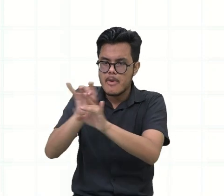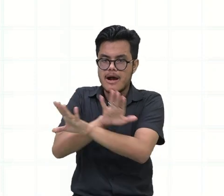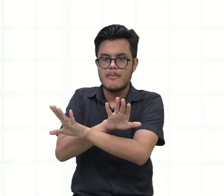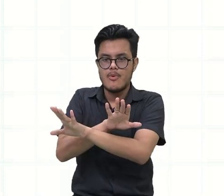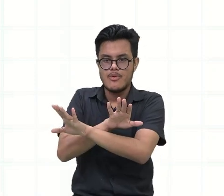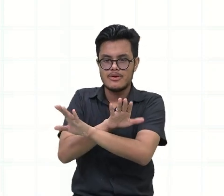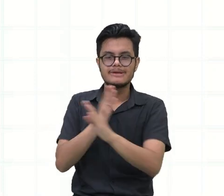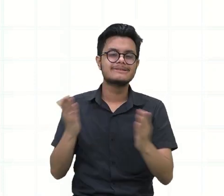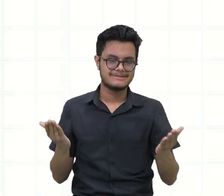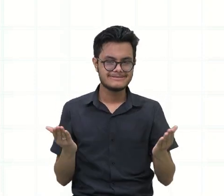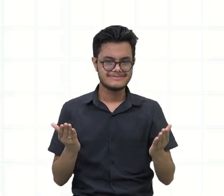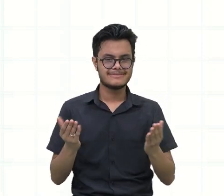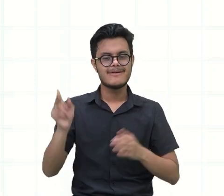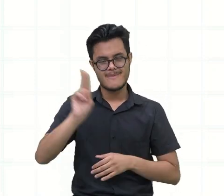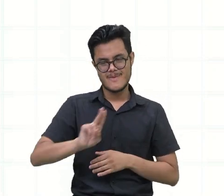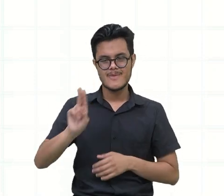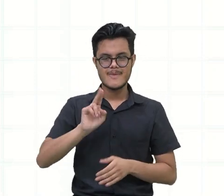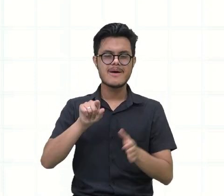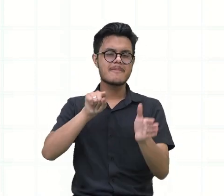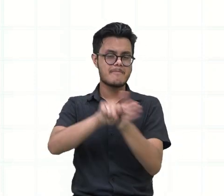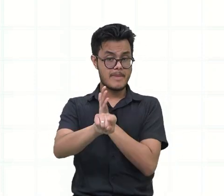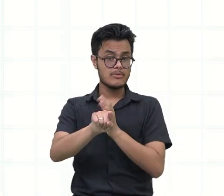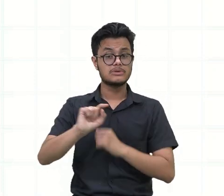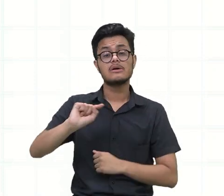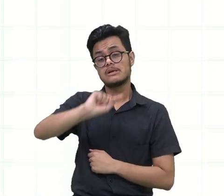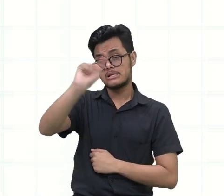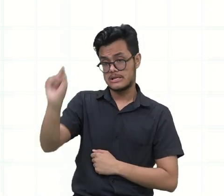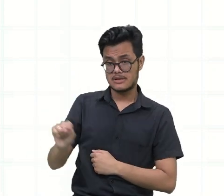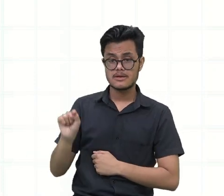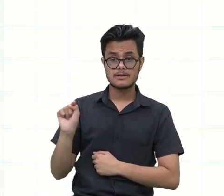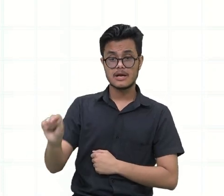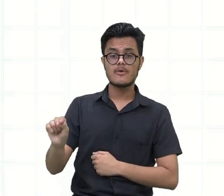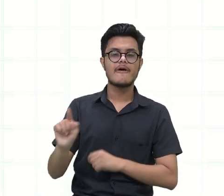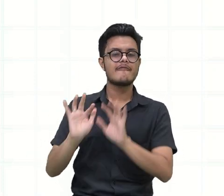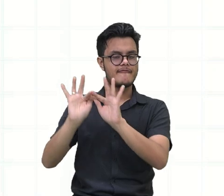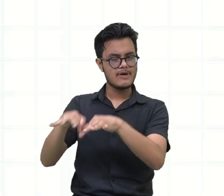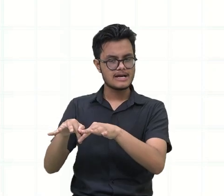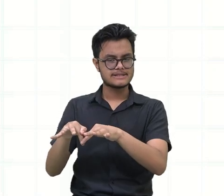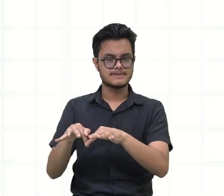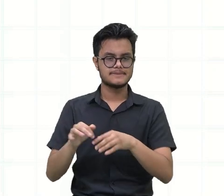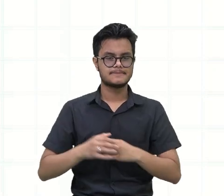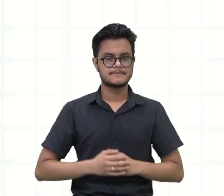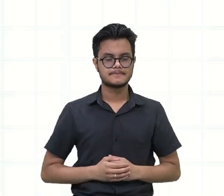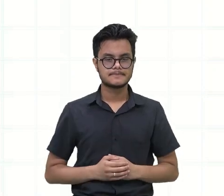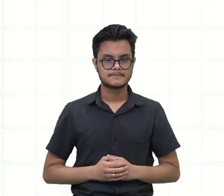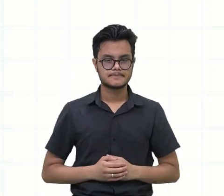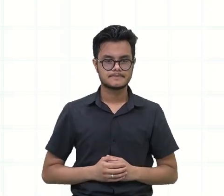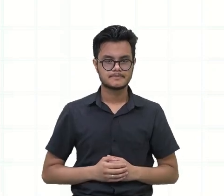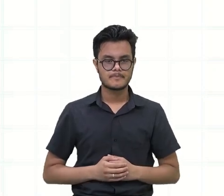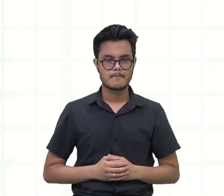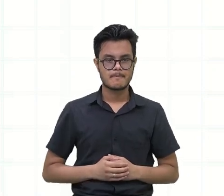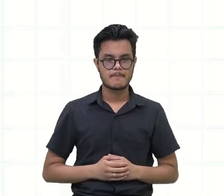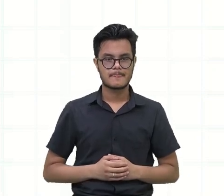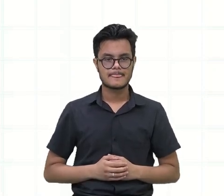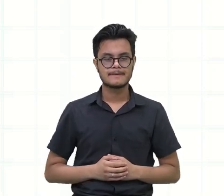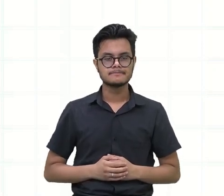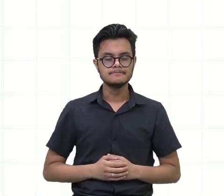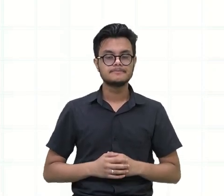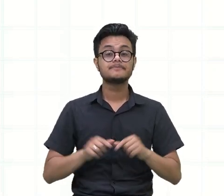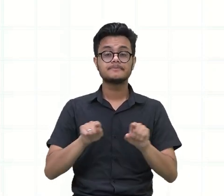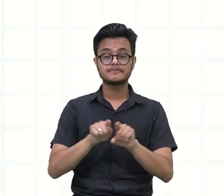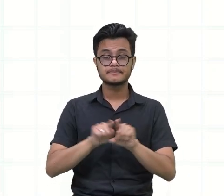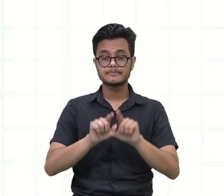a interrogação no final da frase, certo? Temos também a